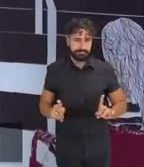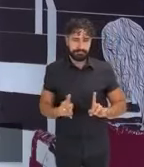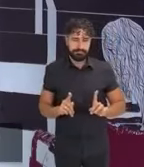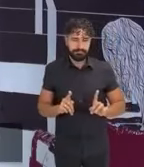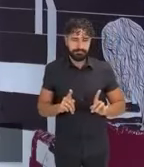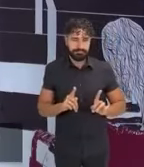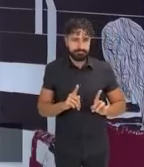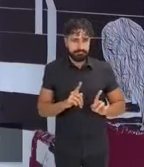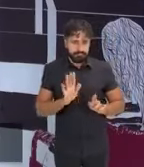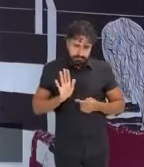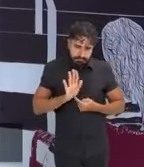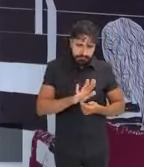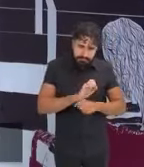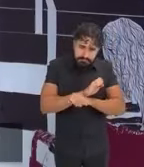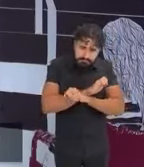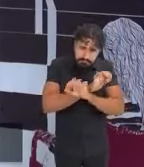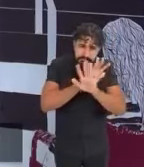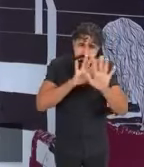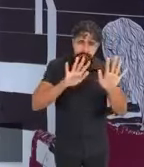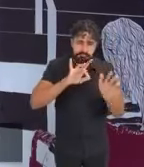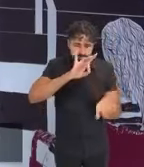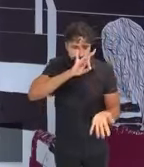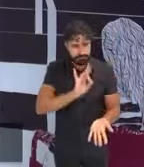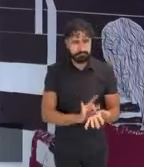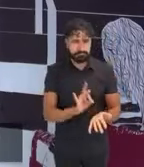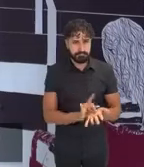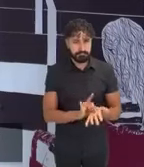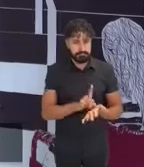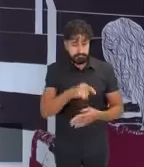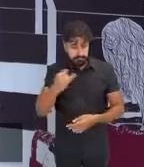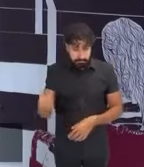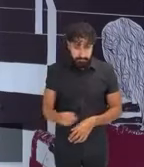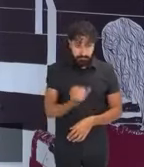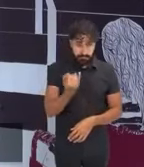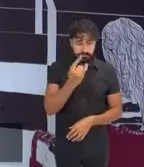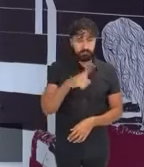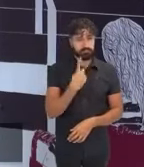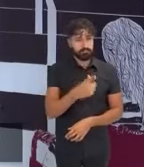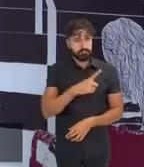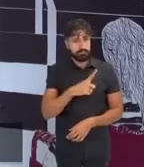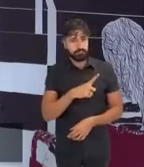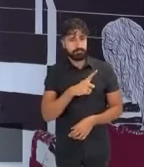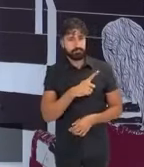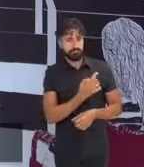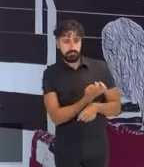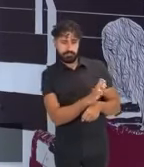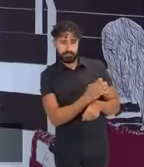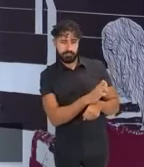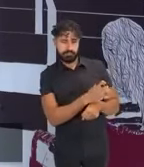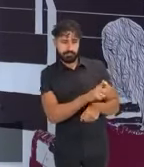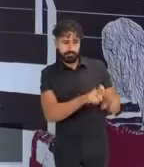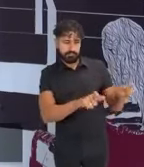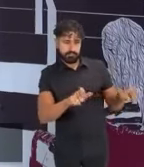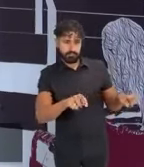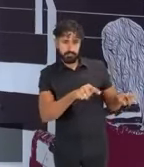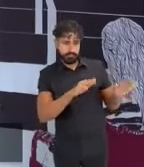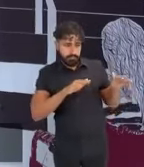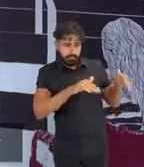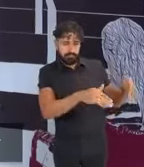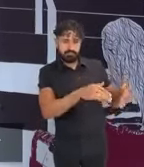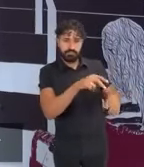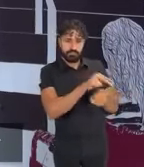Consolidou bastante essa necessidade de termos os estagiários e as estagiárias como destinatários de uma